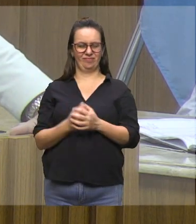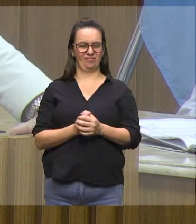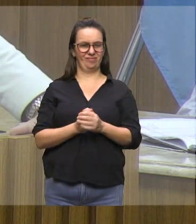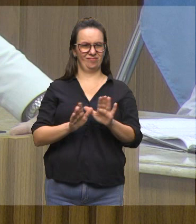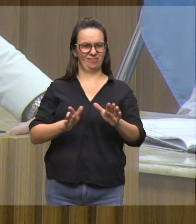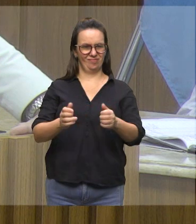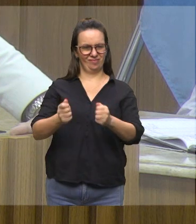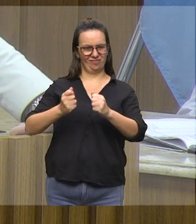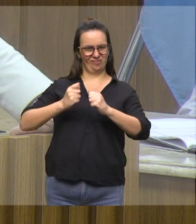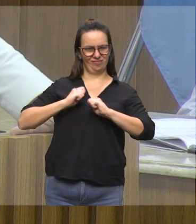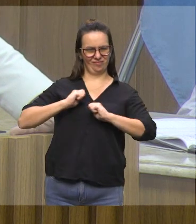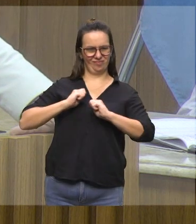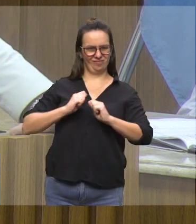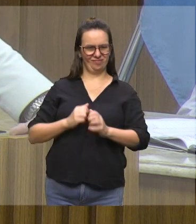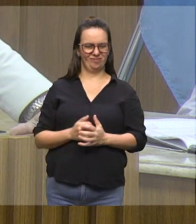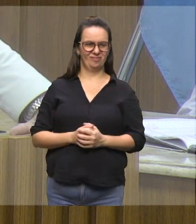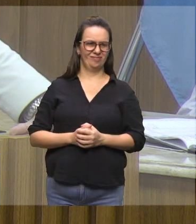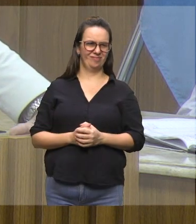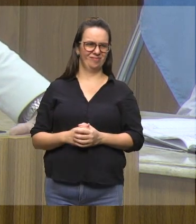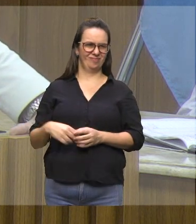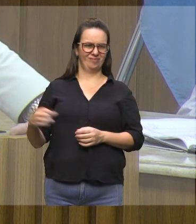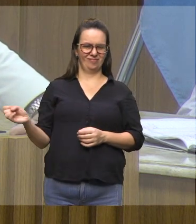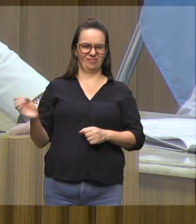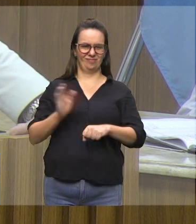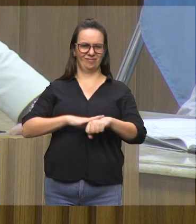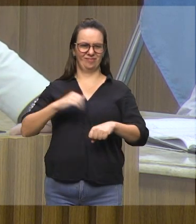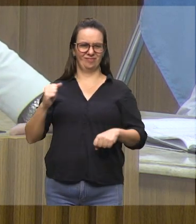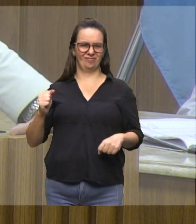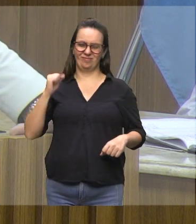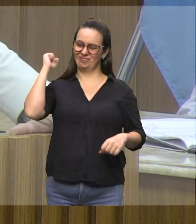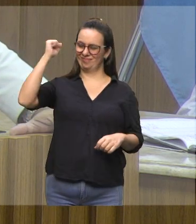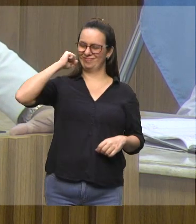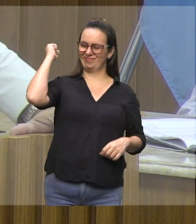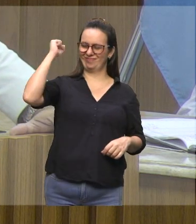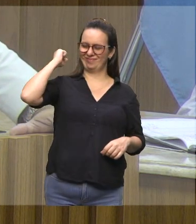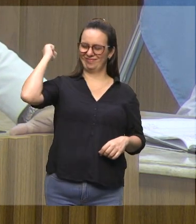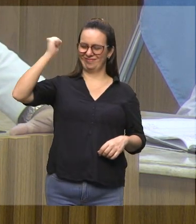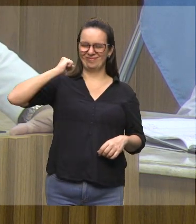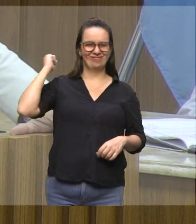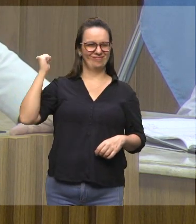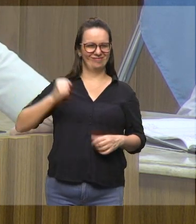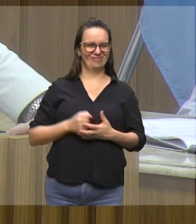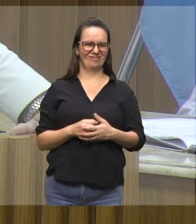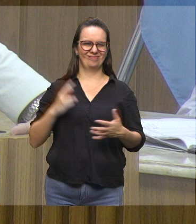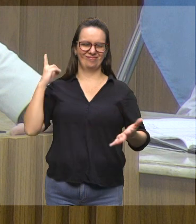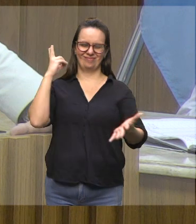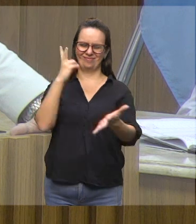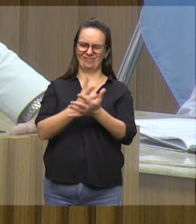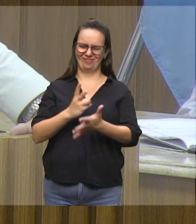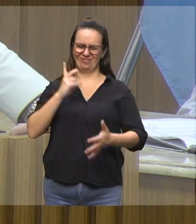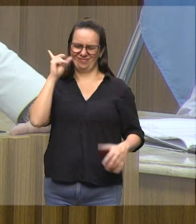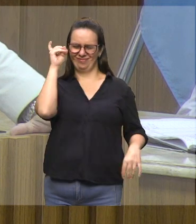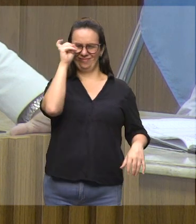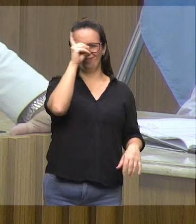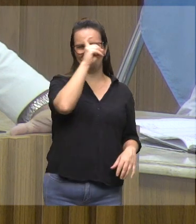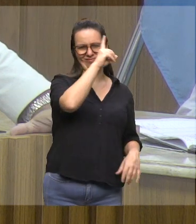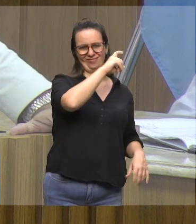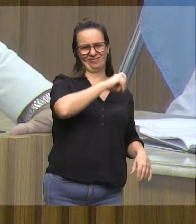nos presenteou, de última forma, com mais uma vitória muito difícil lá na cidade de Tanabi.